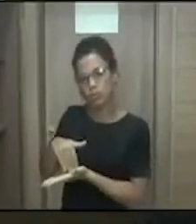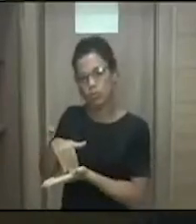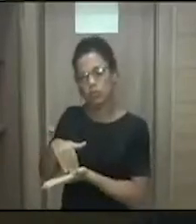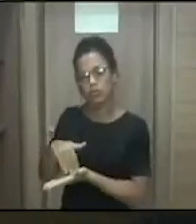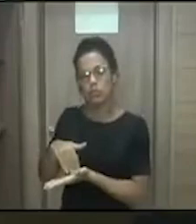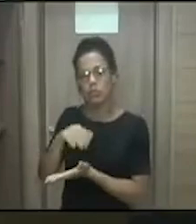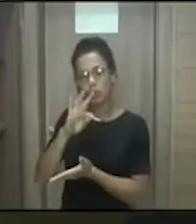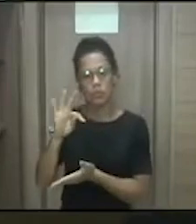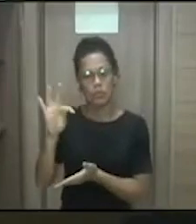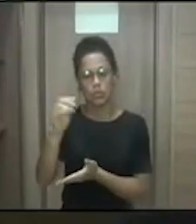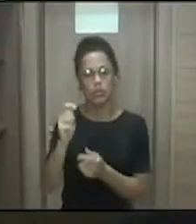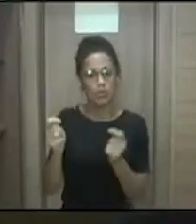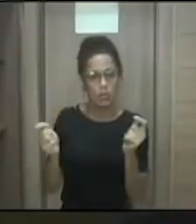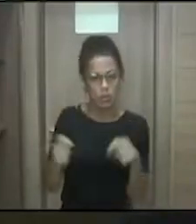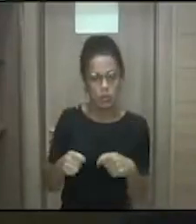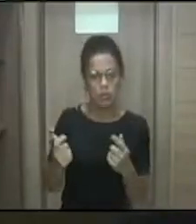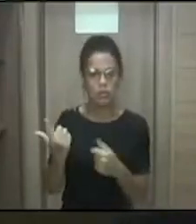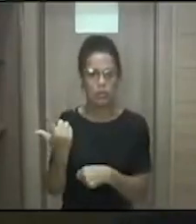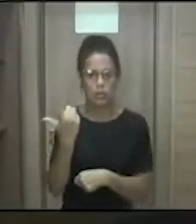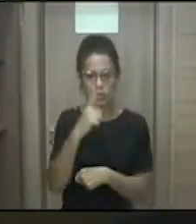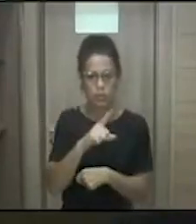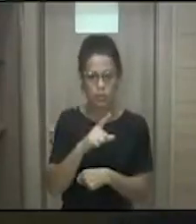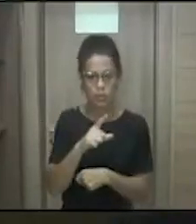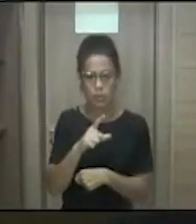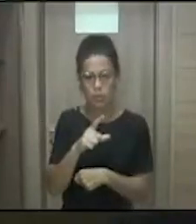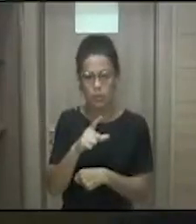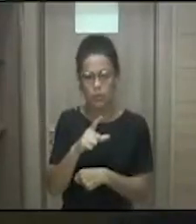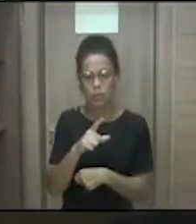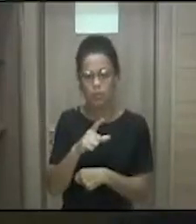que todos possam fazer as suas questões,